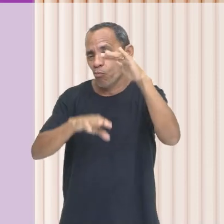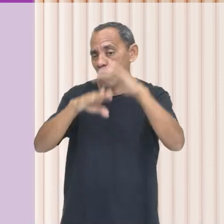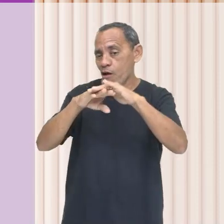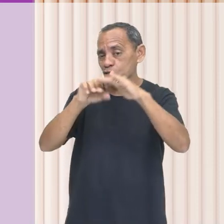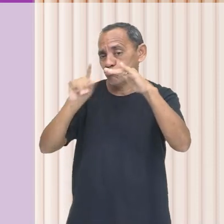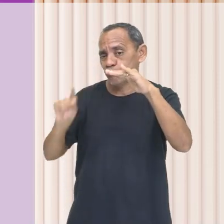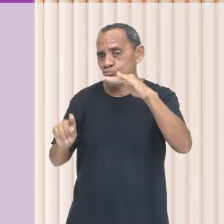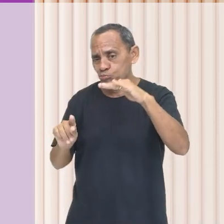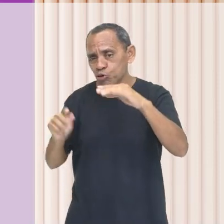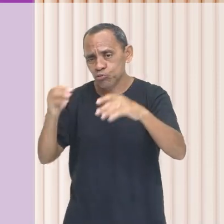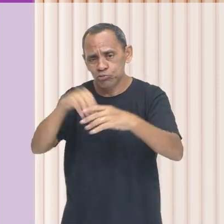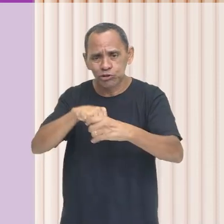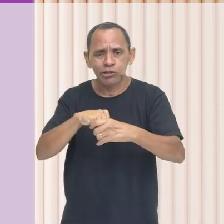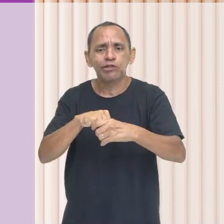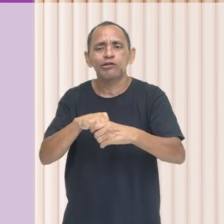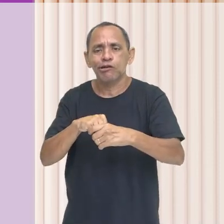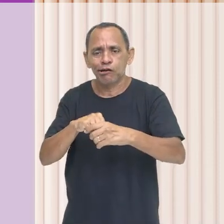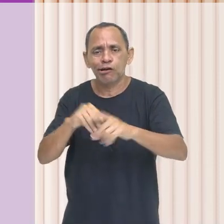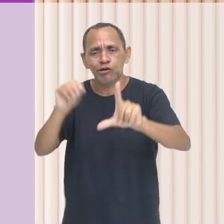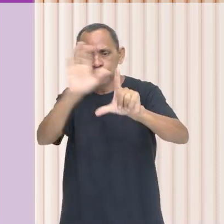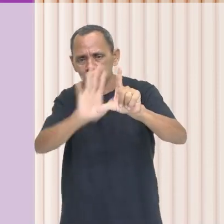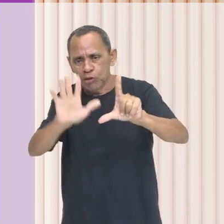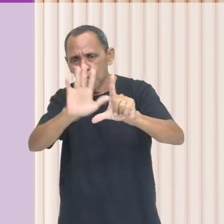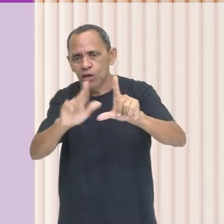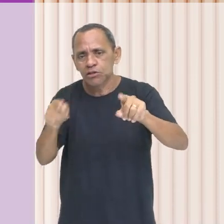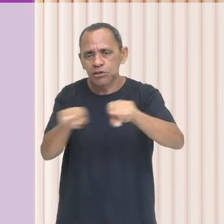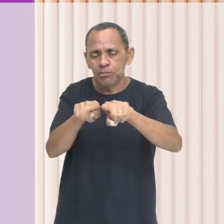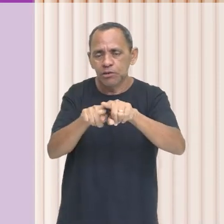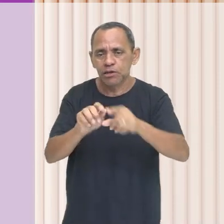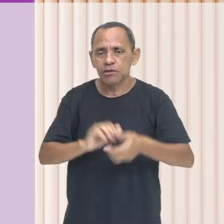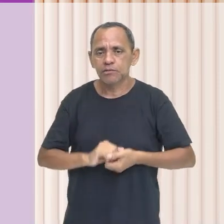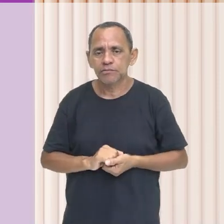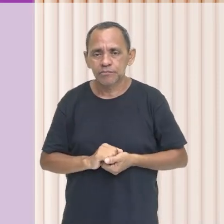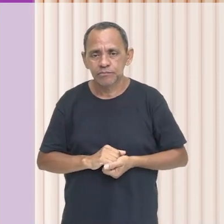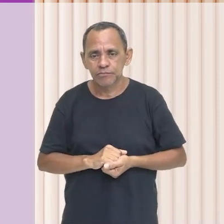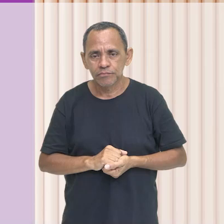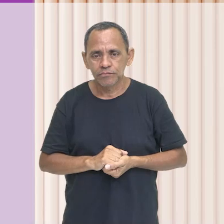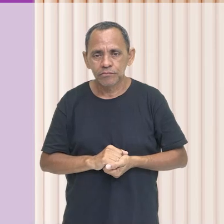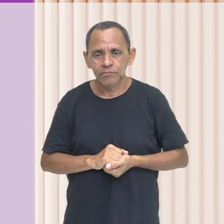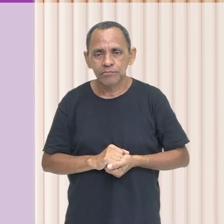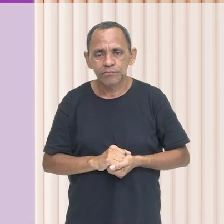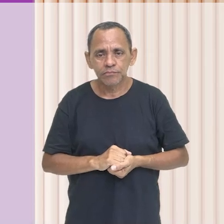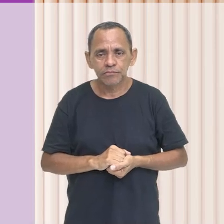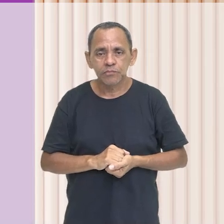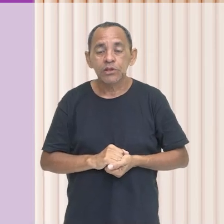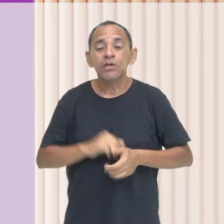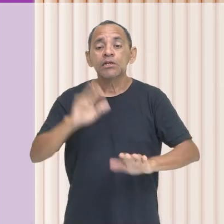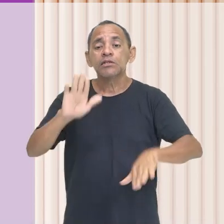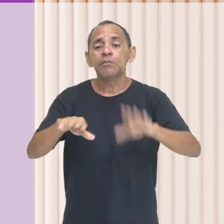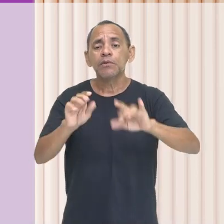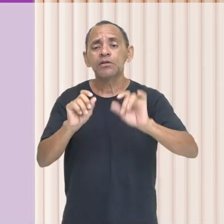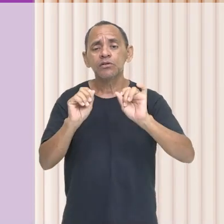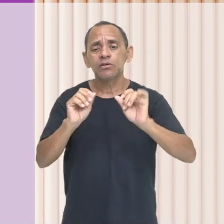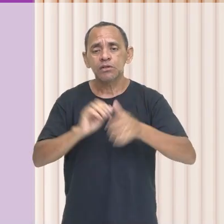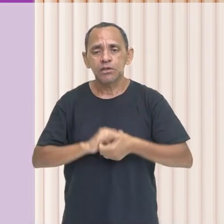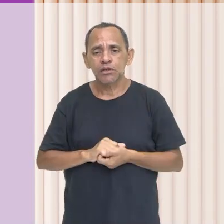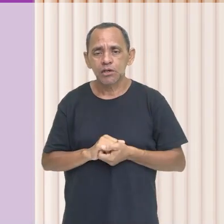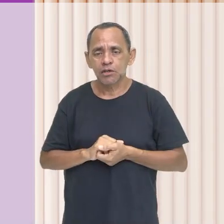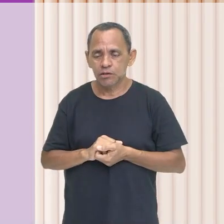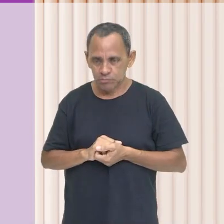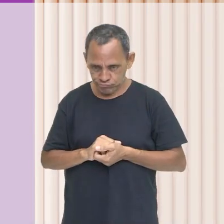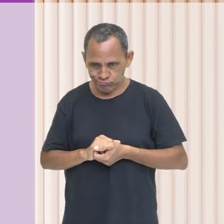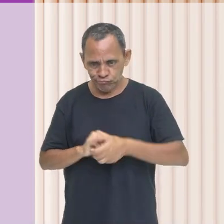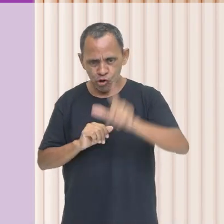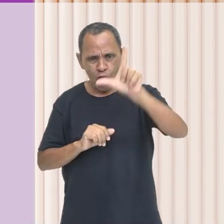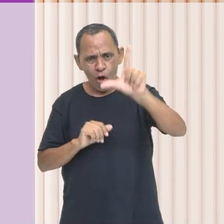mínimo. E olha só, pessoal, vou antecipar logo para você aqui, o ponto é máximo ou ele é mínimo, dependendo da concavidade